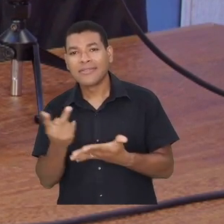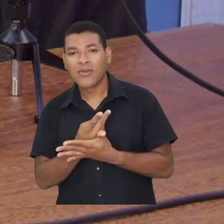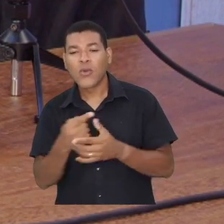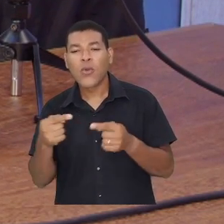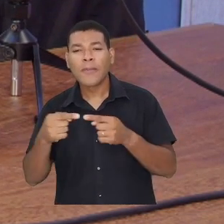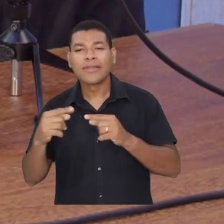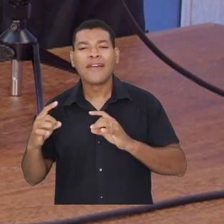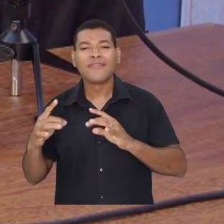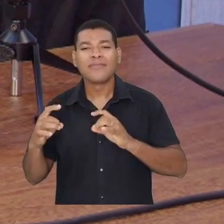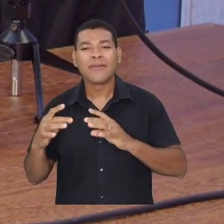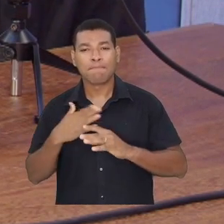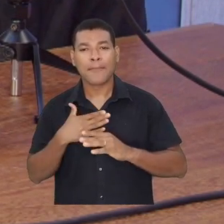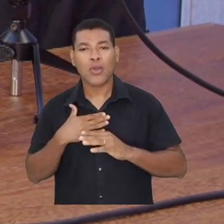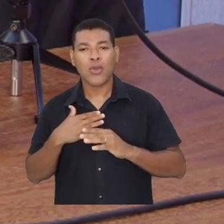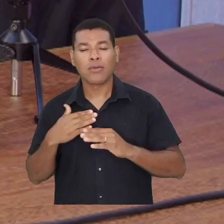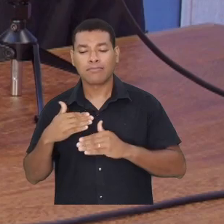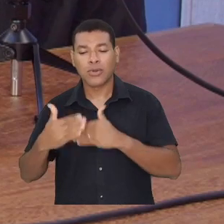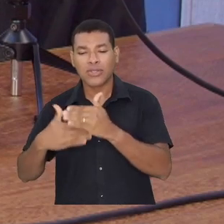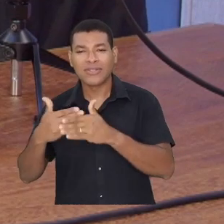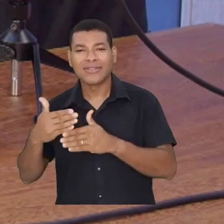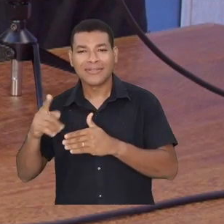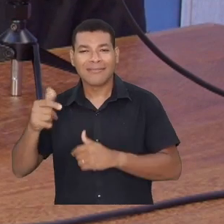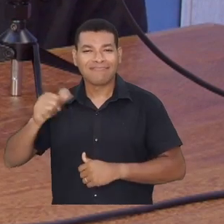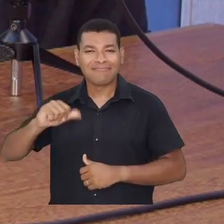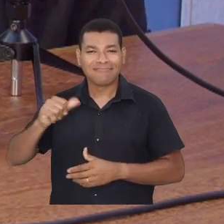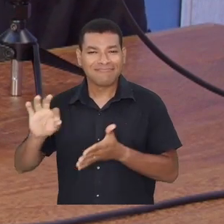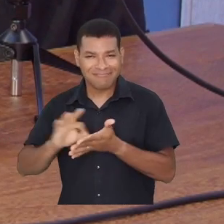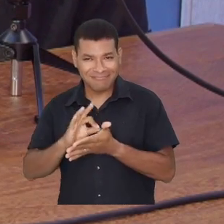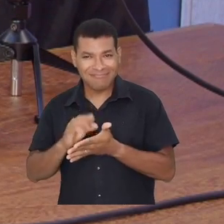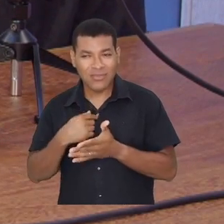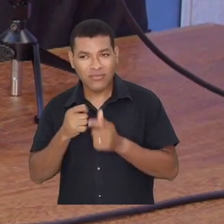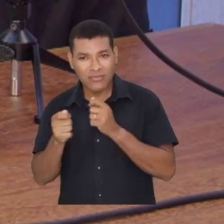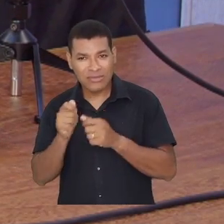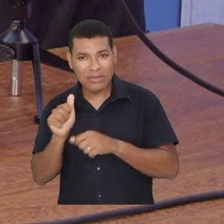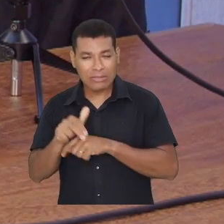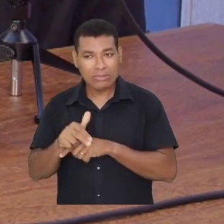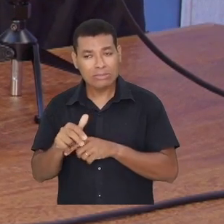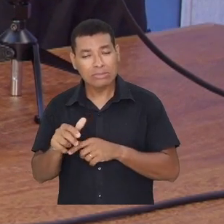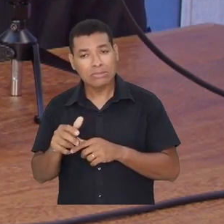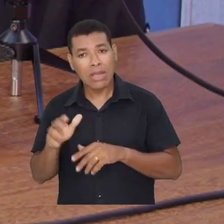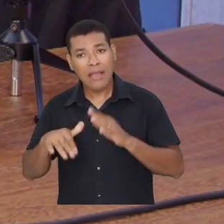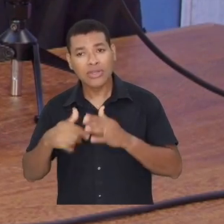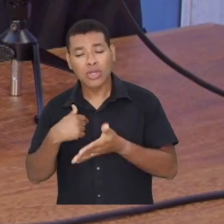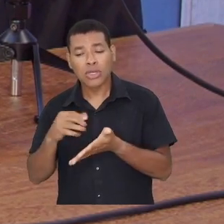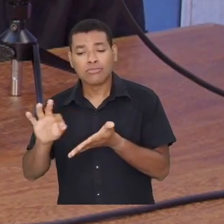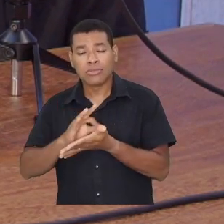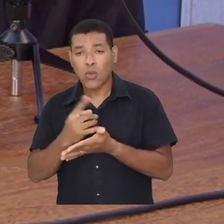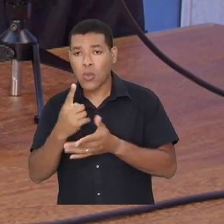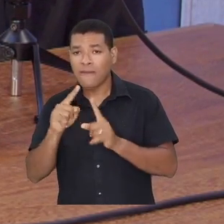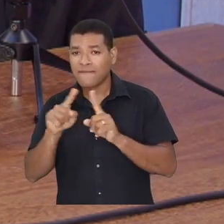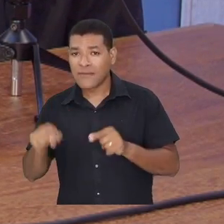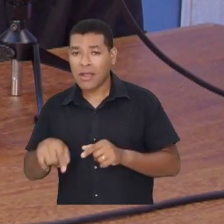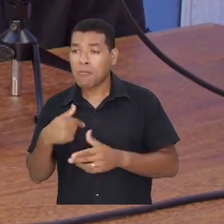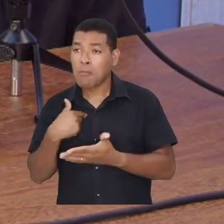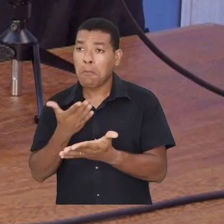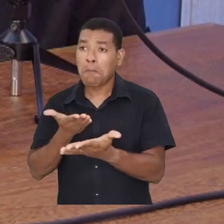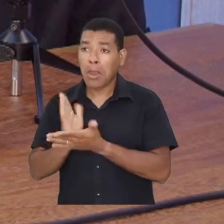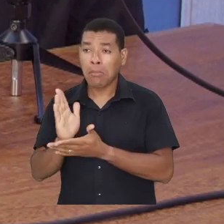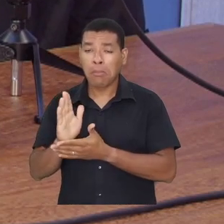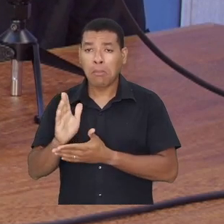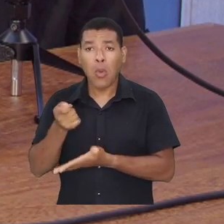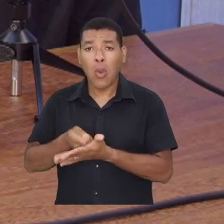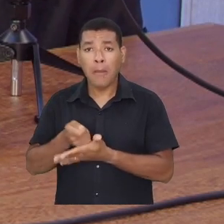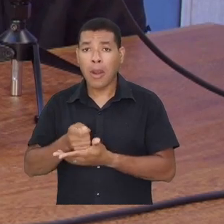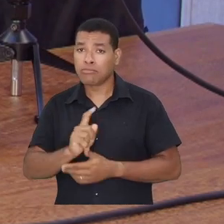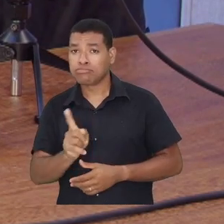o feedback do seu processo seletivo, esse match. Por que eu digo isso? Muitas vezes você se inscreve numa vaga, não necessariamente você é aprovado, e não